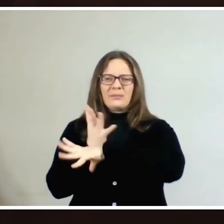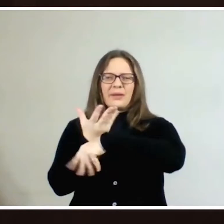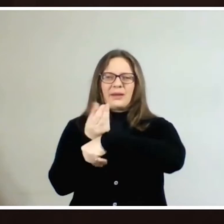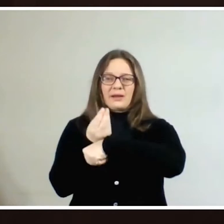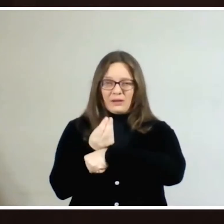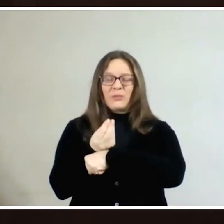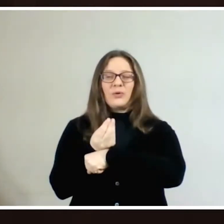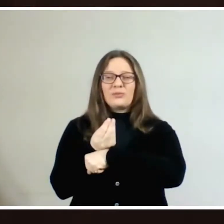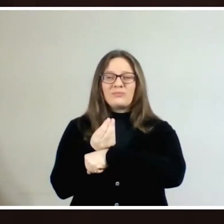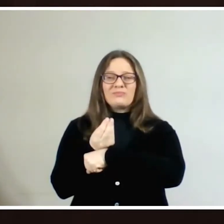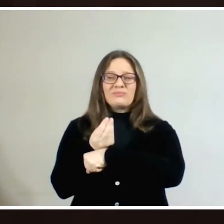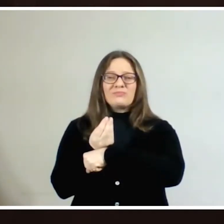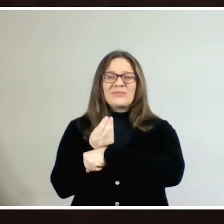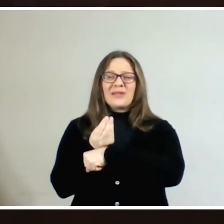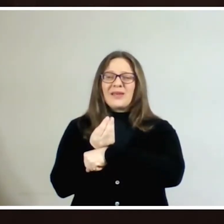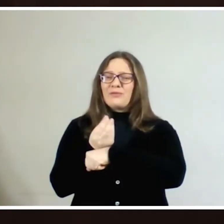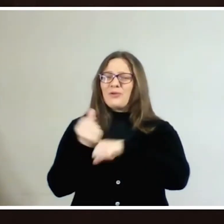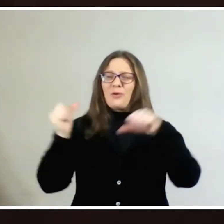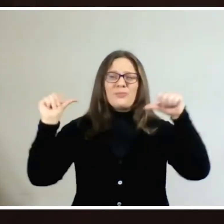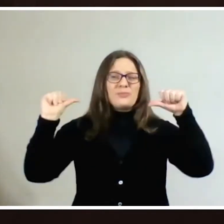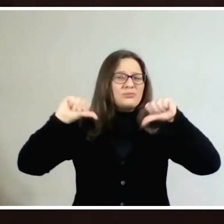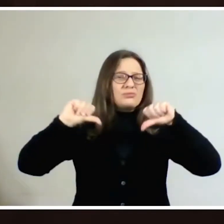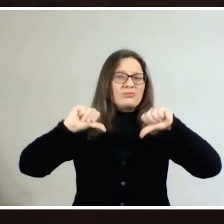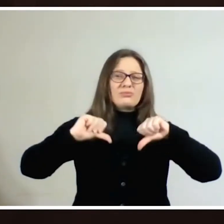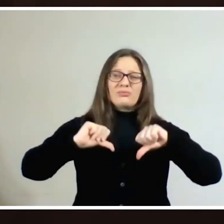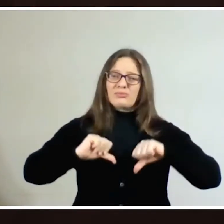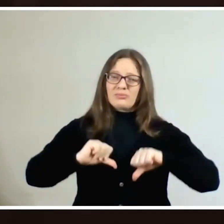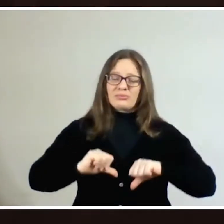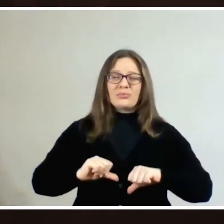pior ainda, aparentemente, né,